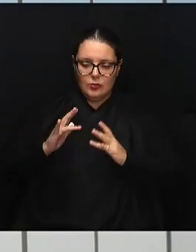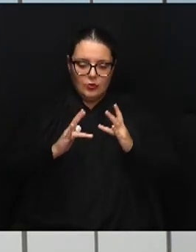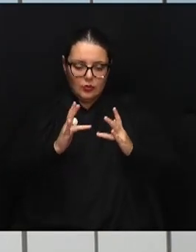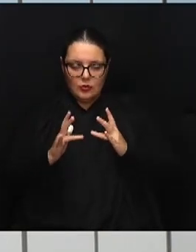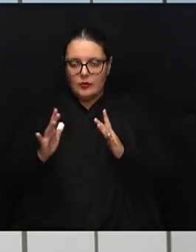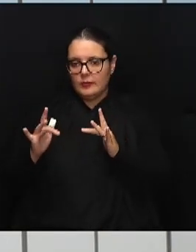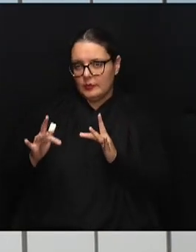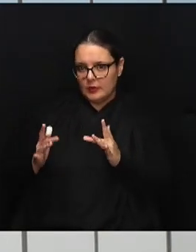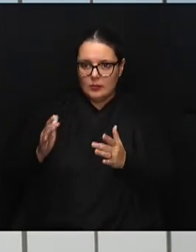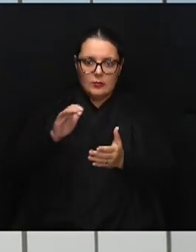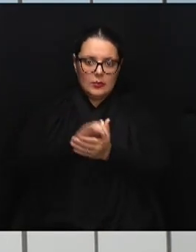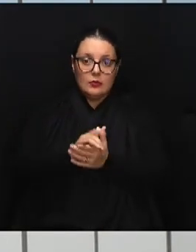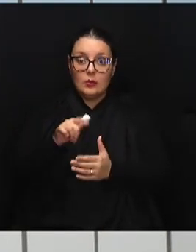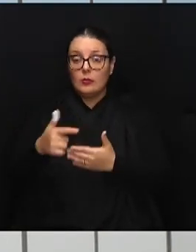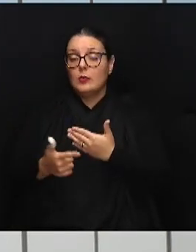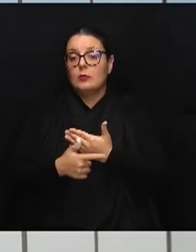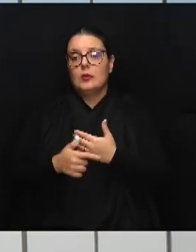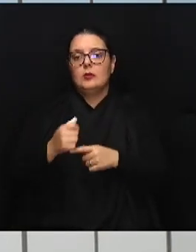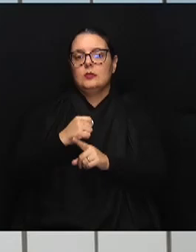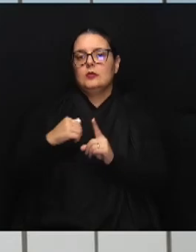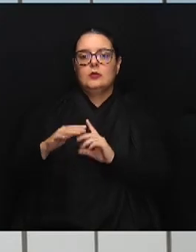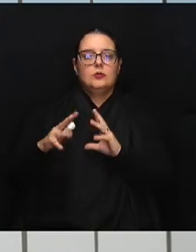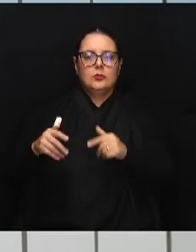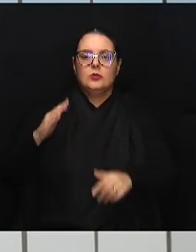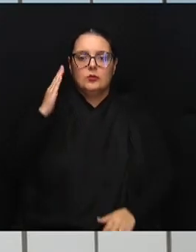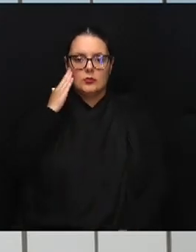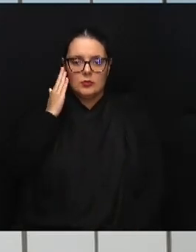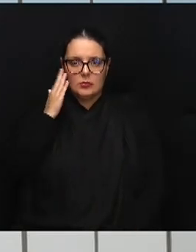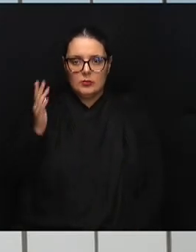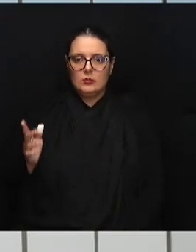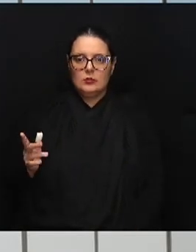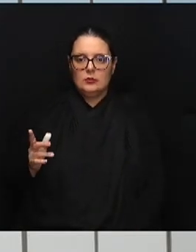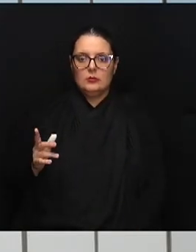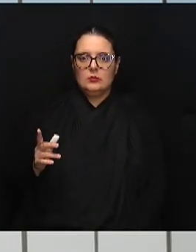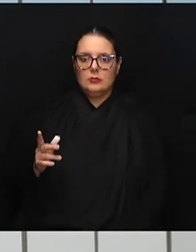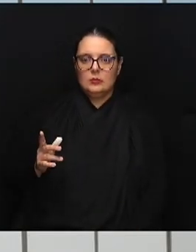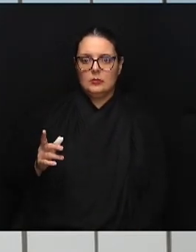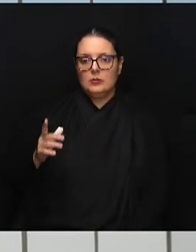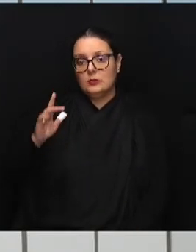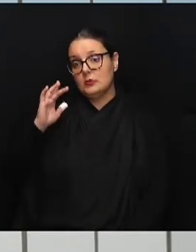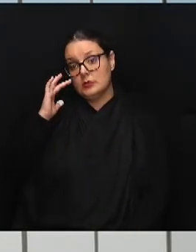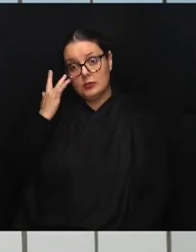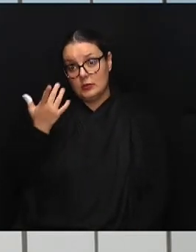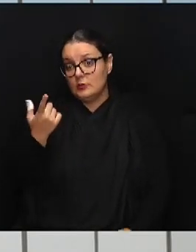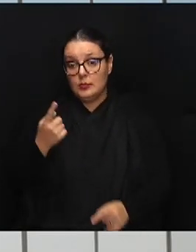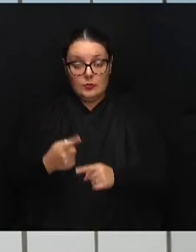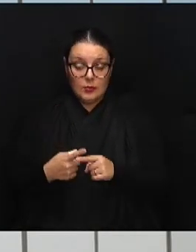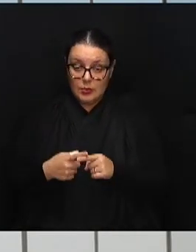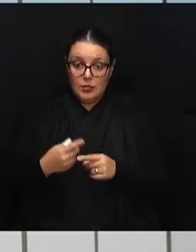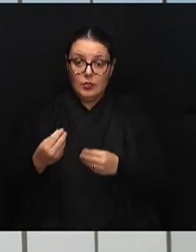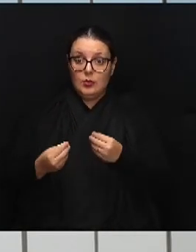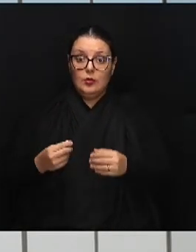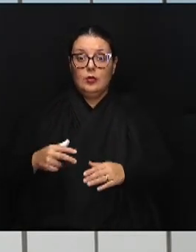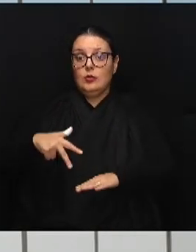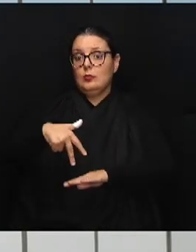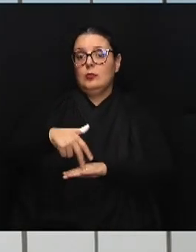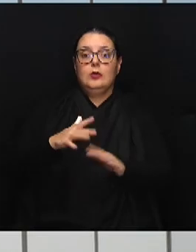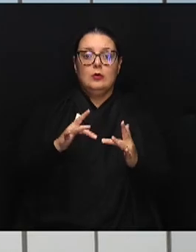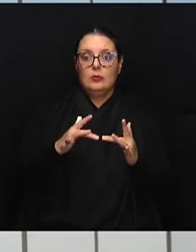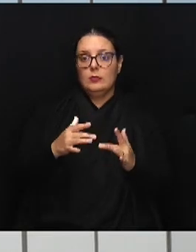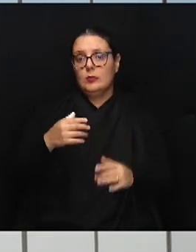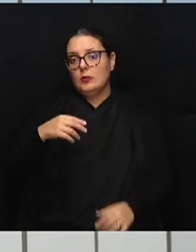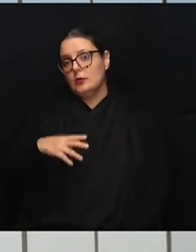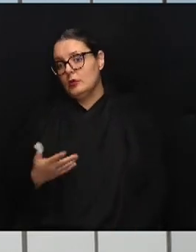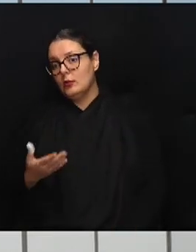é um papel social. Todo mundo sabe, sem saber por quê, como deve agir um namorado ou uma